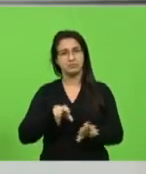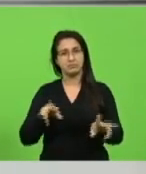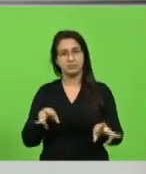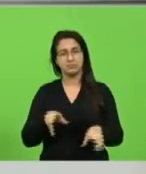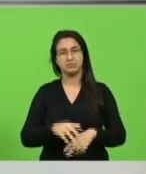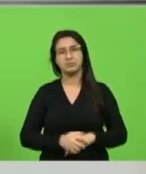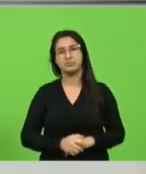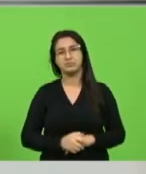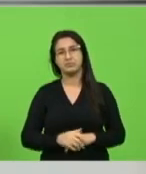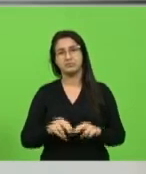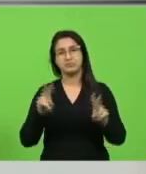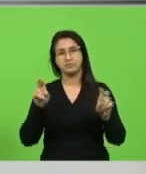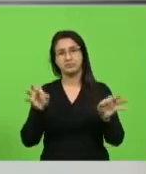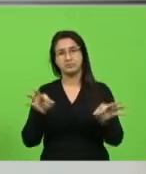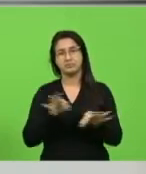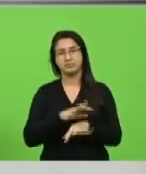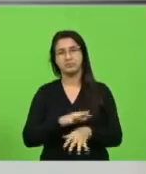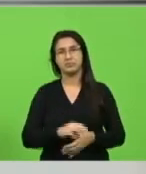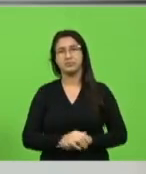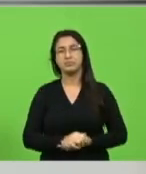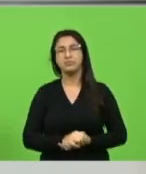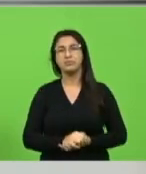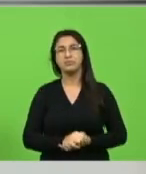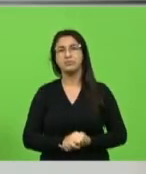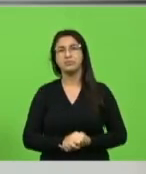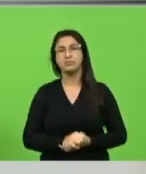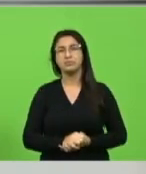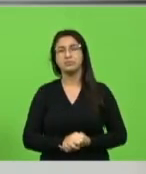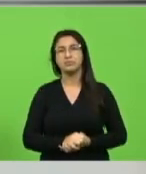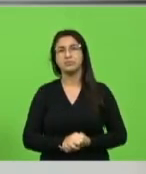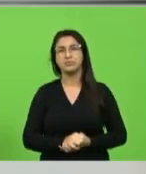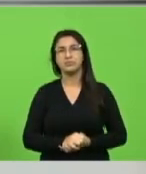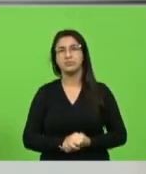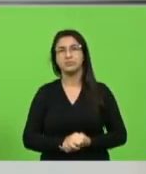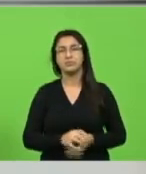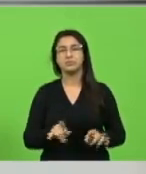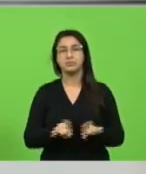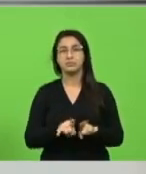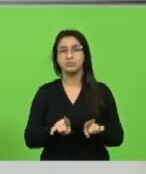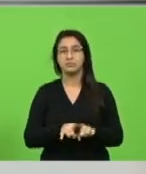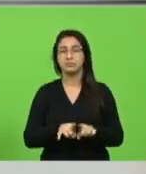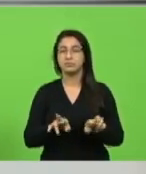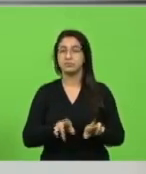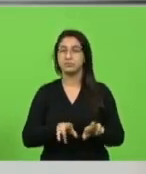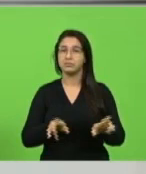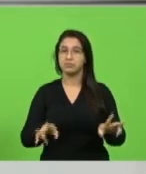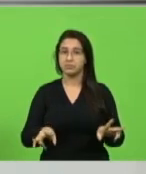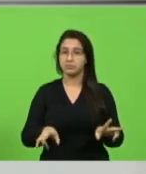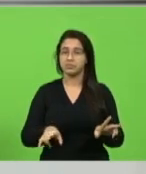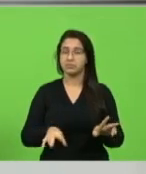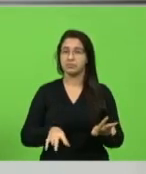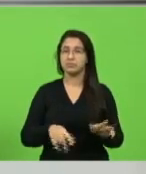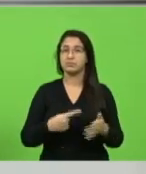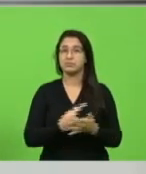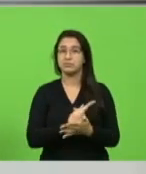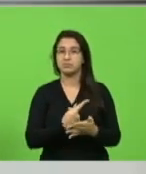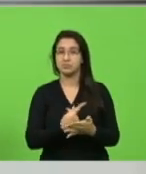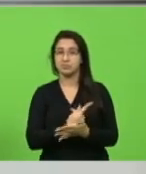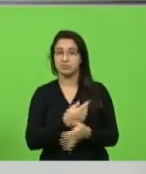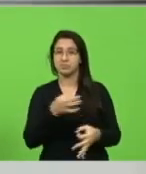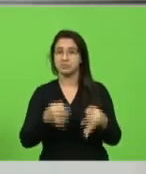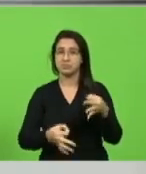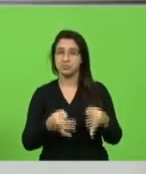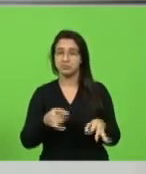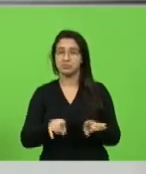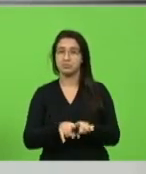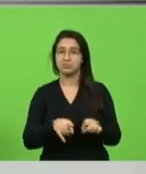Fecho aspas. Também sobre a distinção entre as infrações criminais e políticas e suas consequências, é de